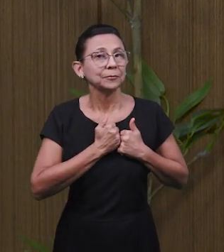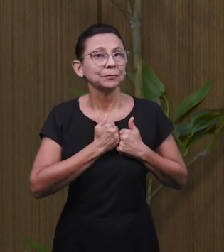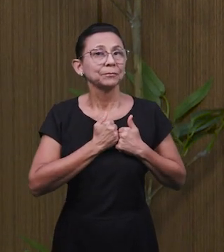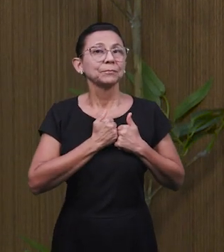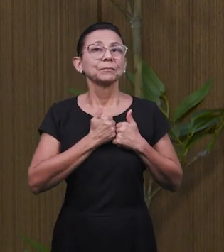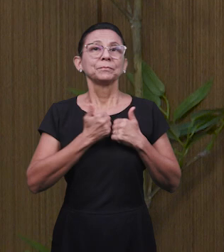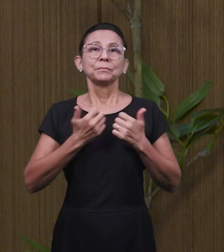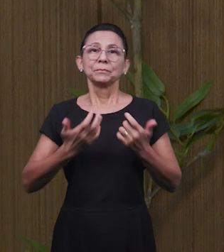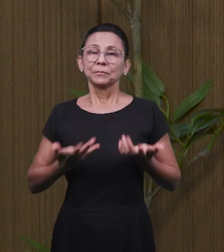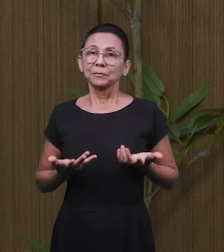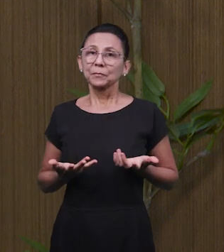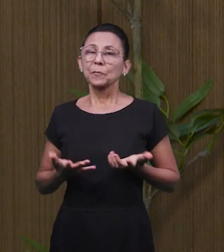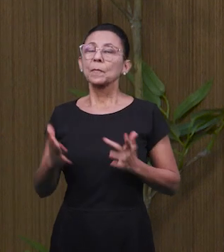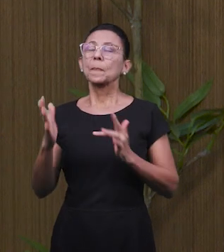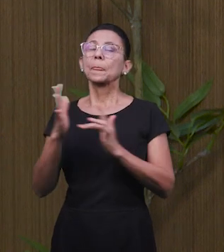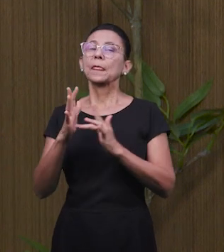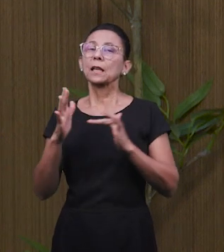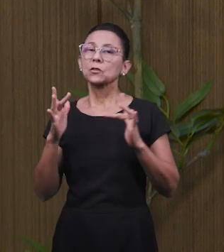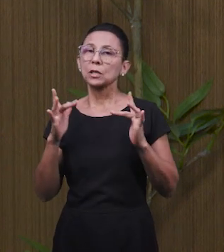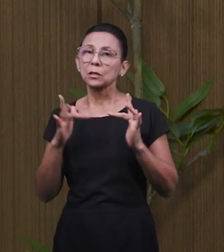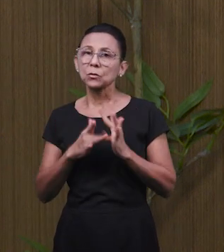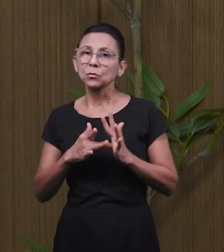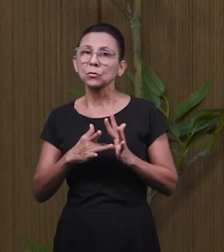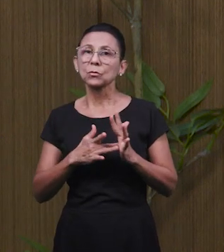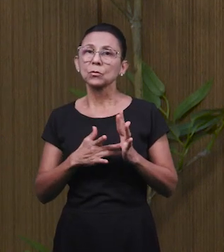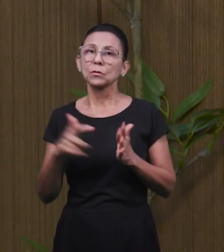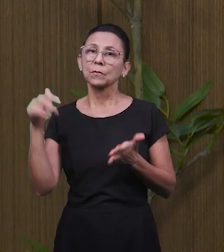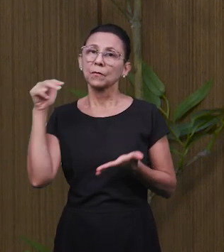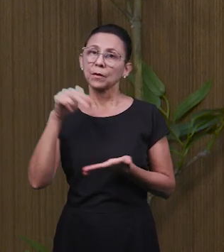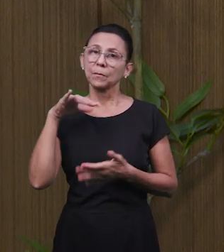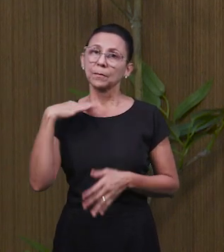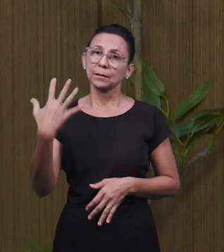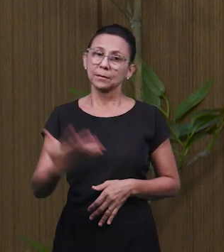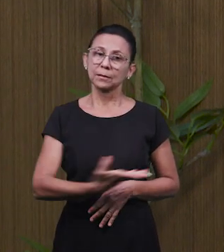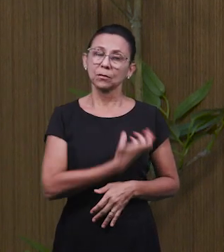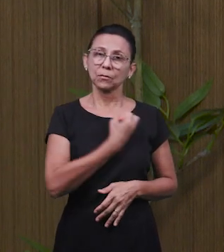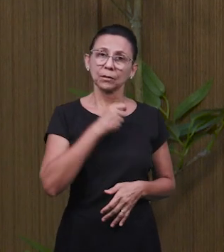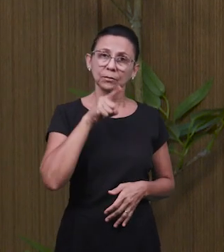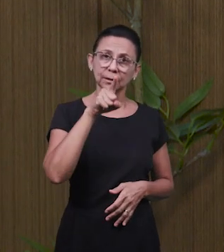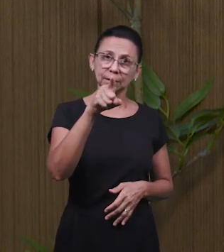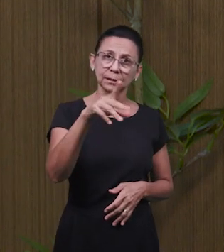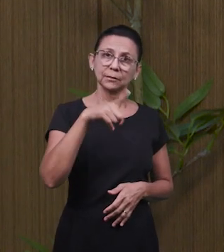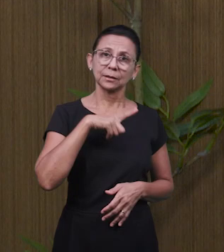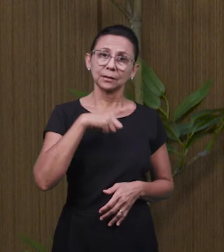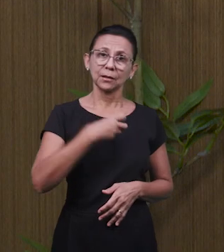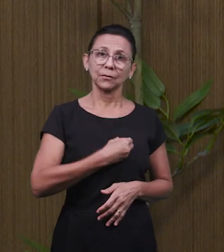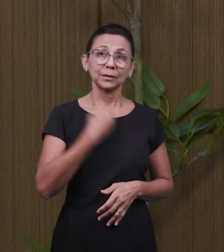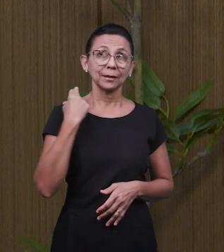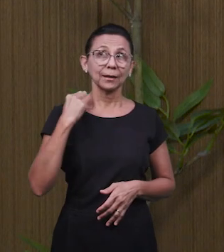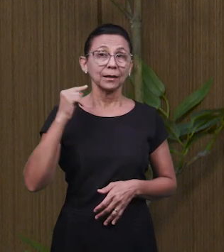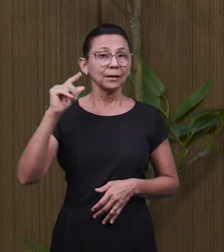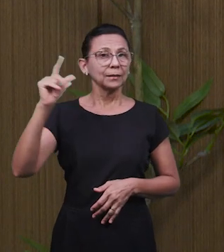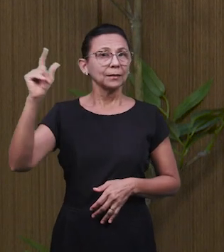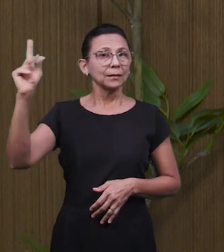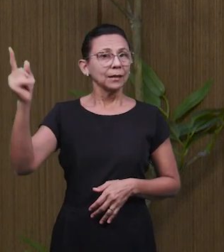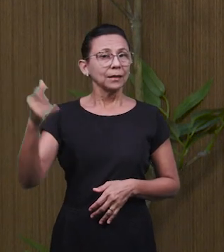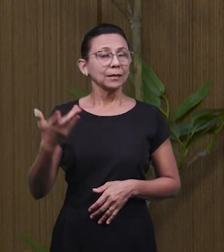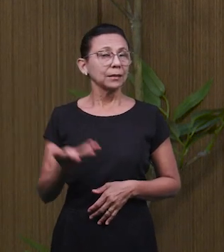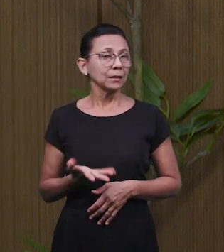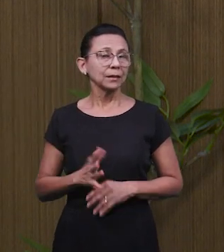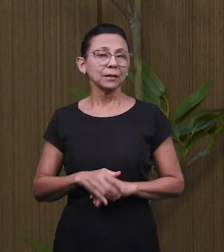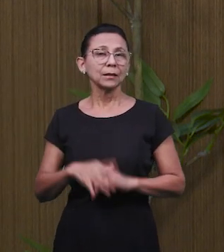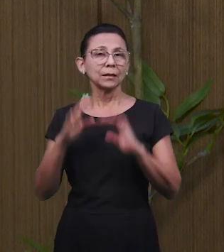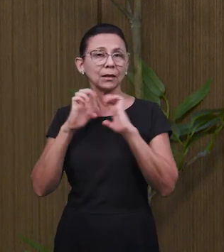Ele veio pegar aquele que estava morto nos seus delitos e pecados e veio dar vida em abundância. É isso que você tem de entender. É isso que